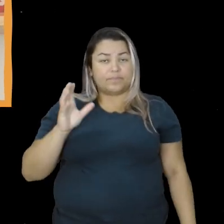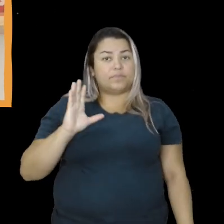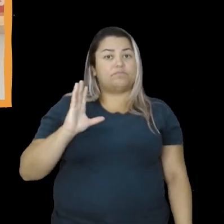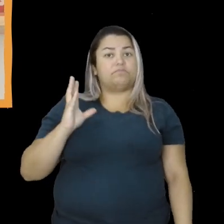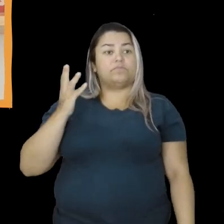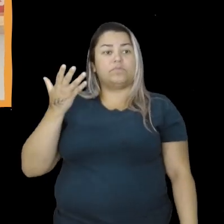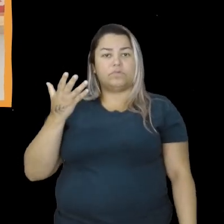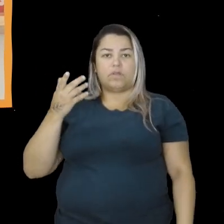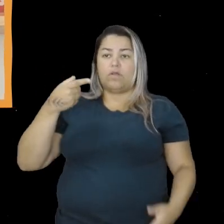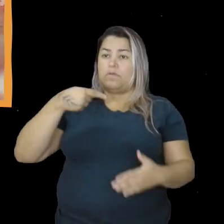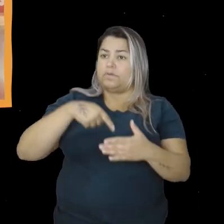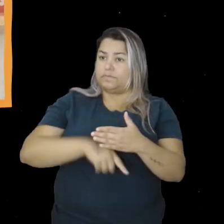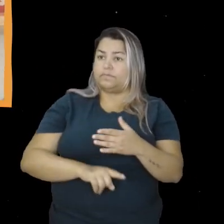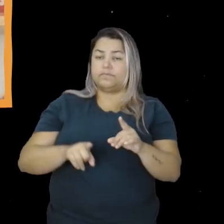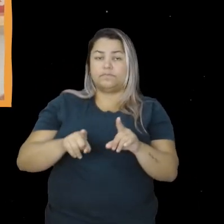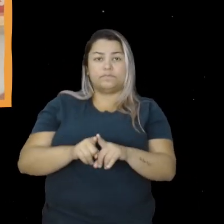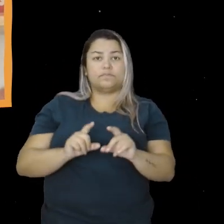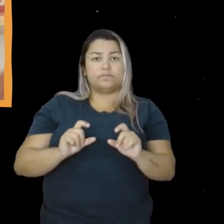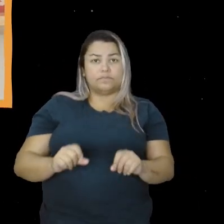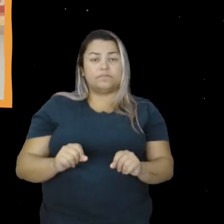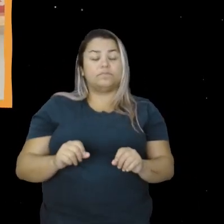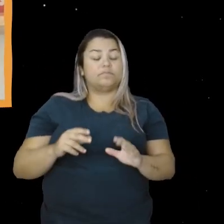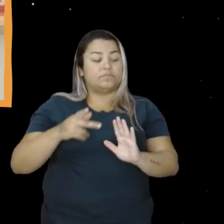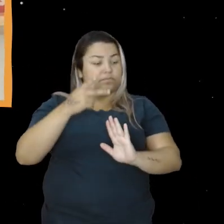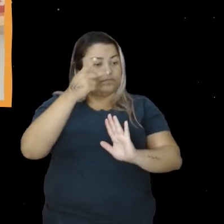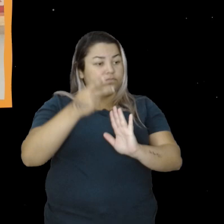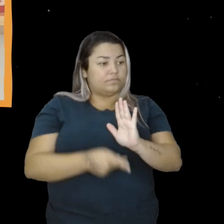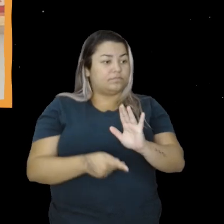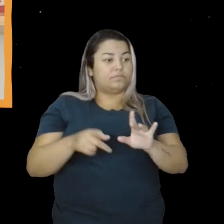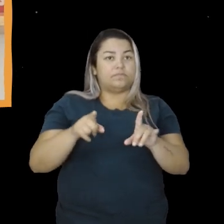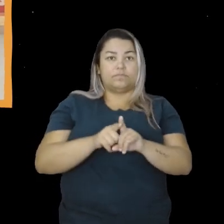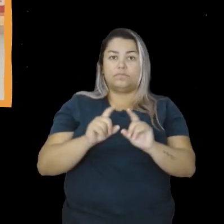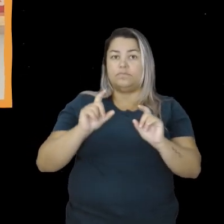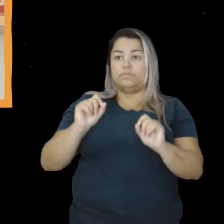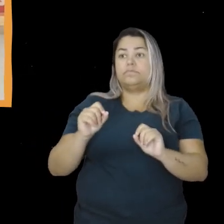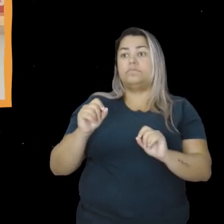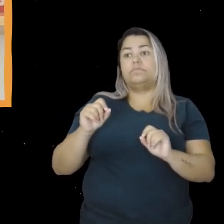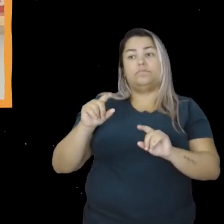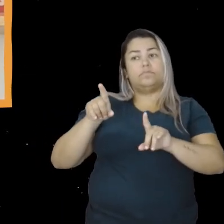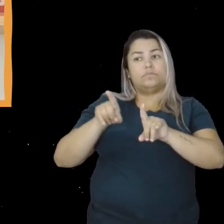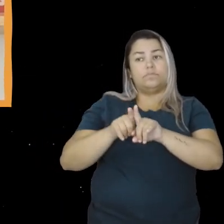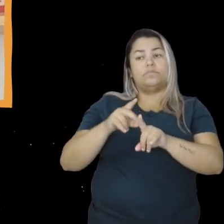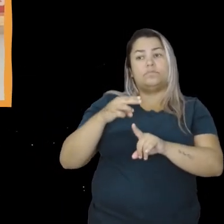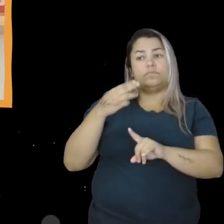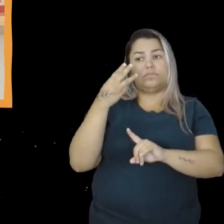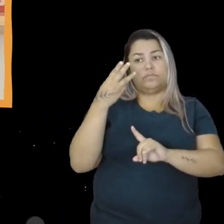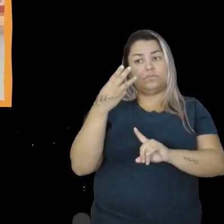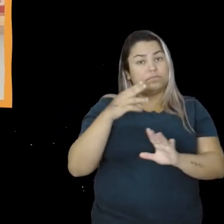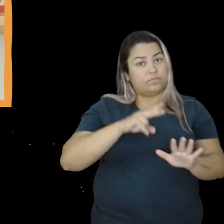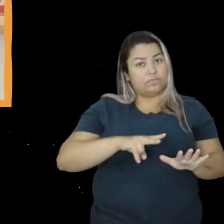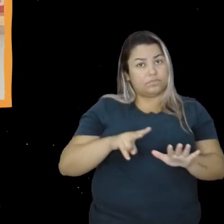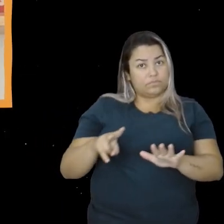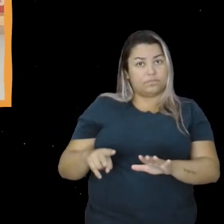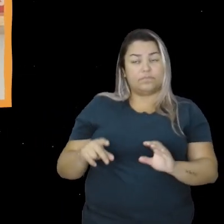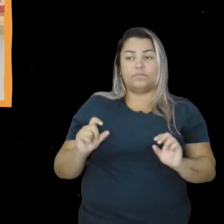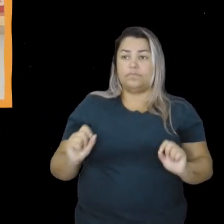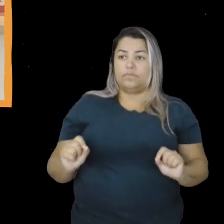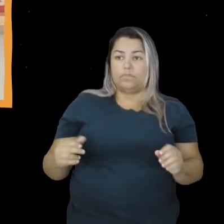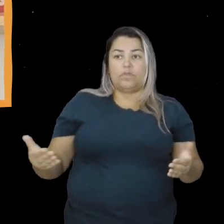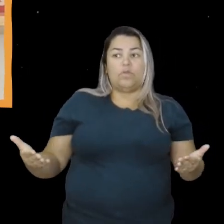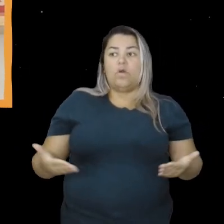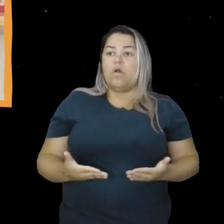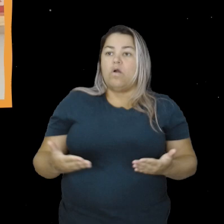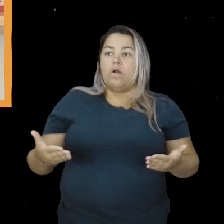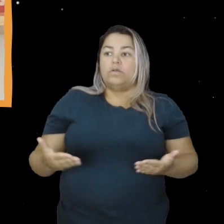interna que colocou praticamente o mesmo projeto, só que a nível do executivo, faz umas 3 semanas. Então, hoje ele já é